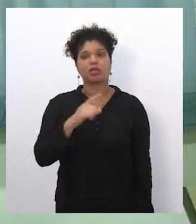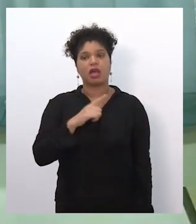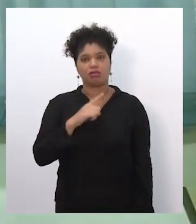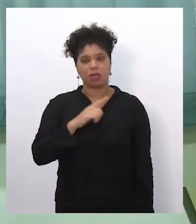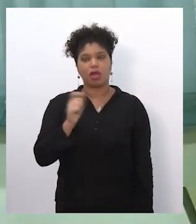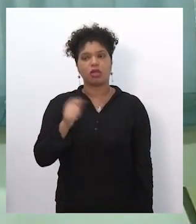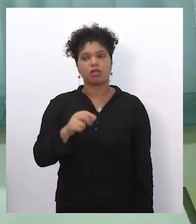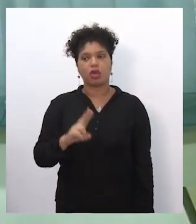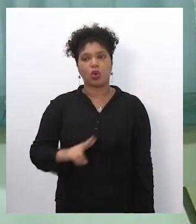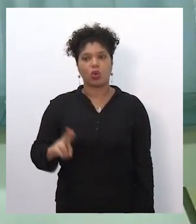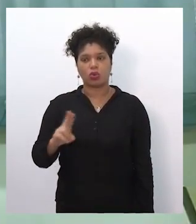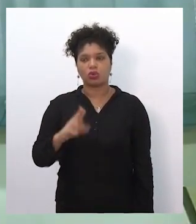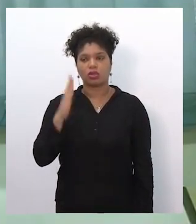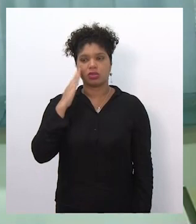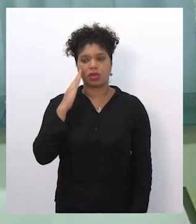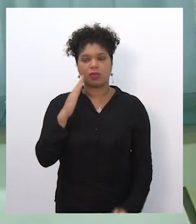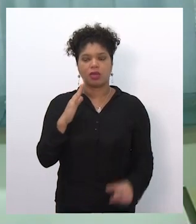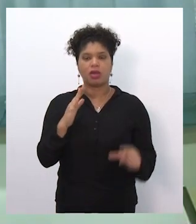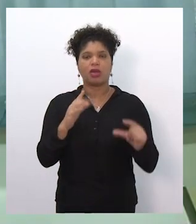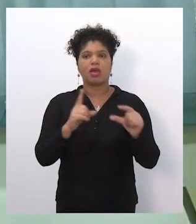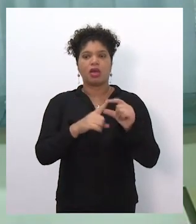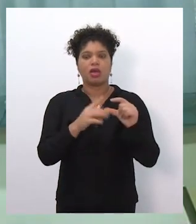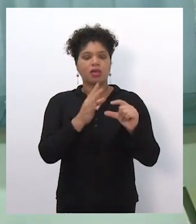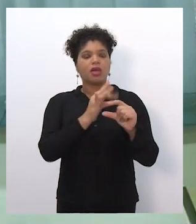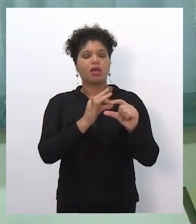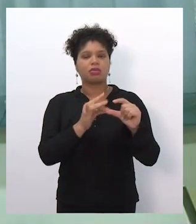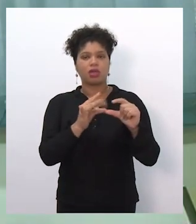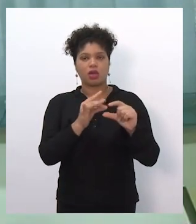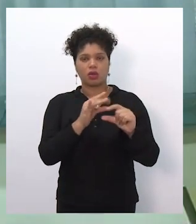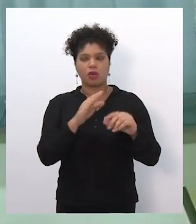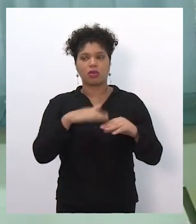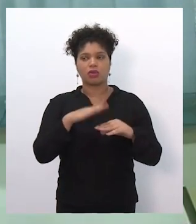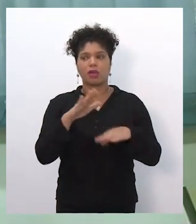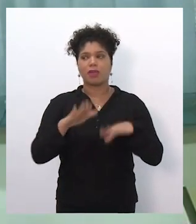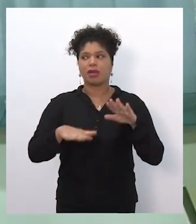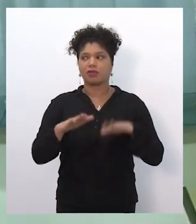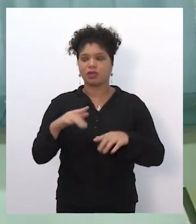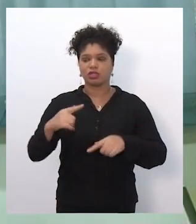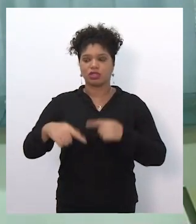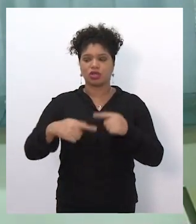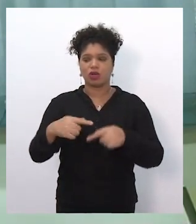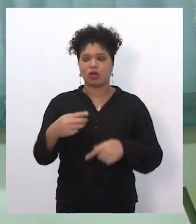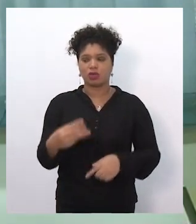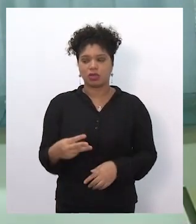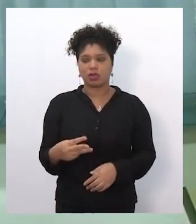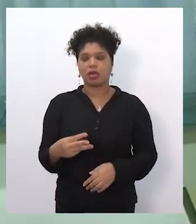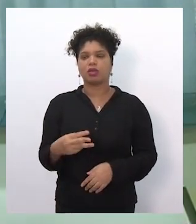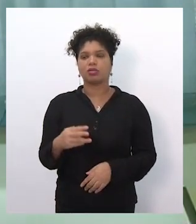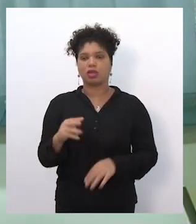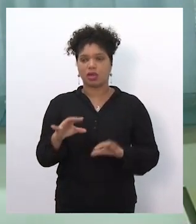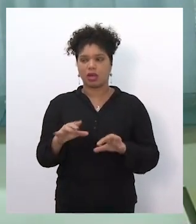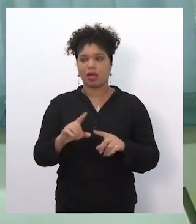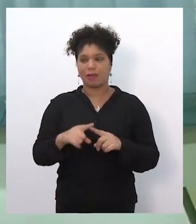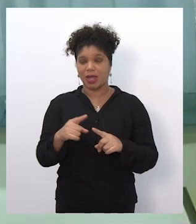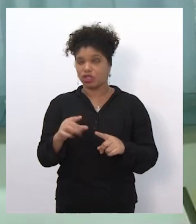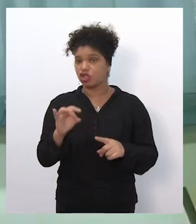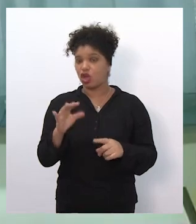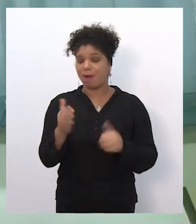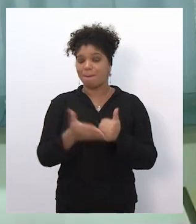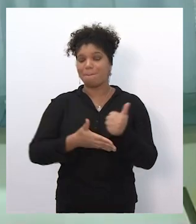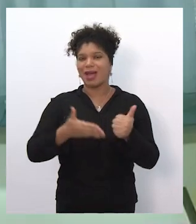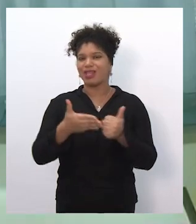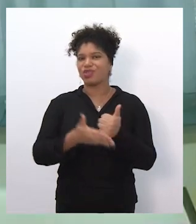quantidade de núcleos de thread muito alta, mas tem que saber que mesmo da geração 3, ele é de entrada dessa